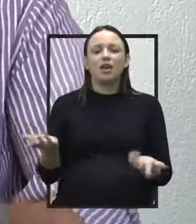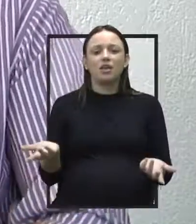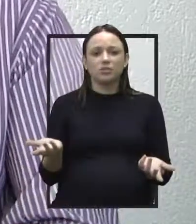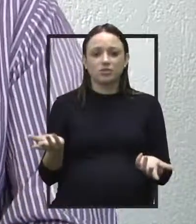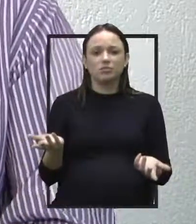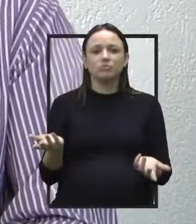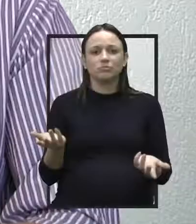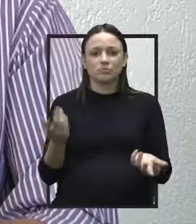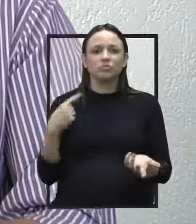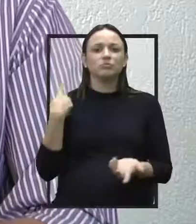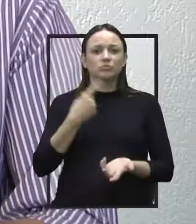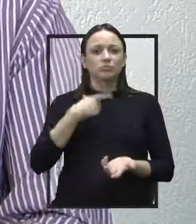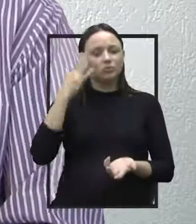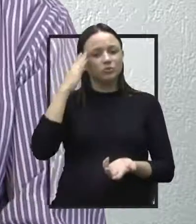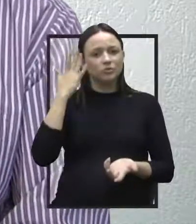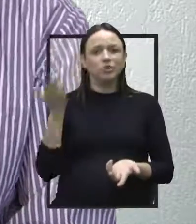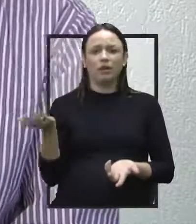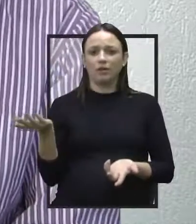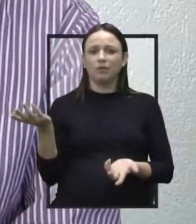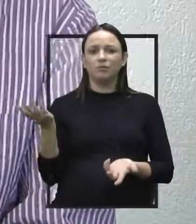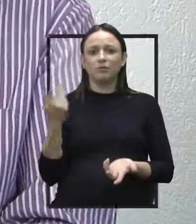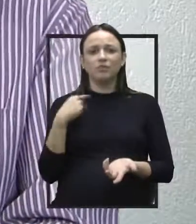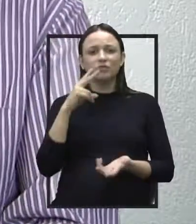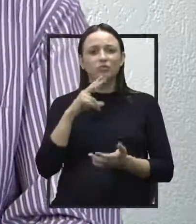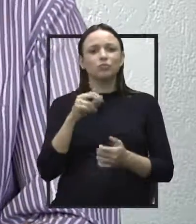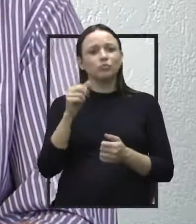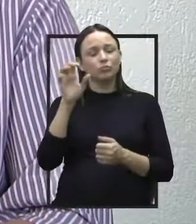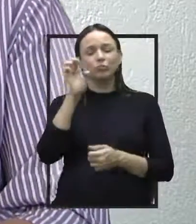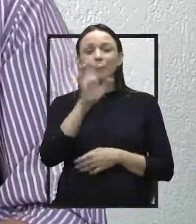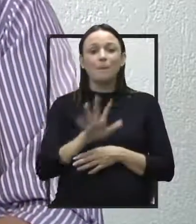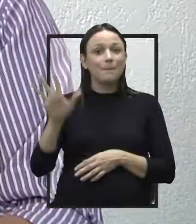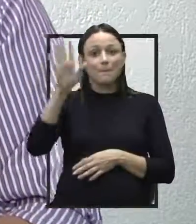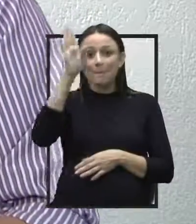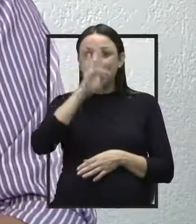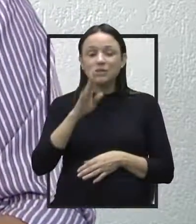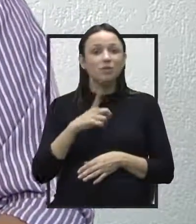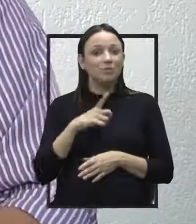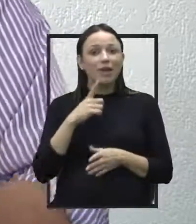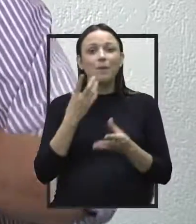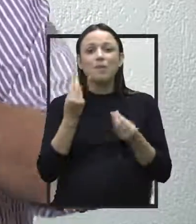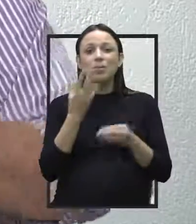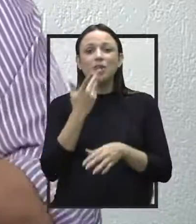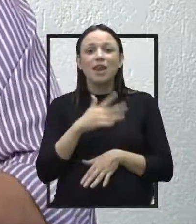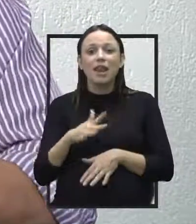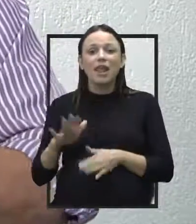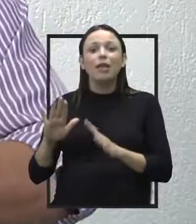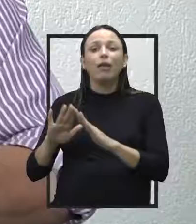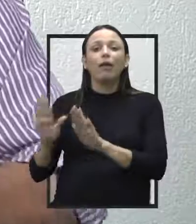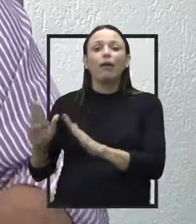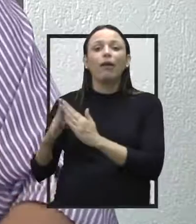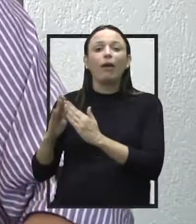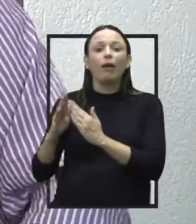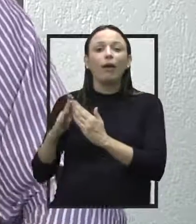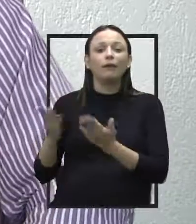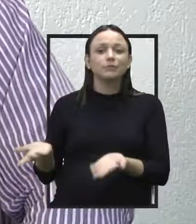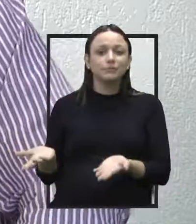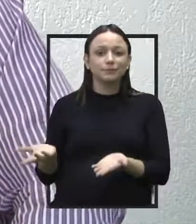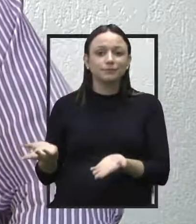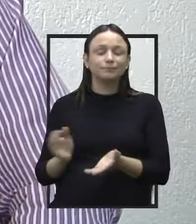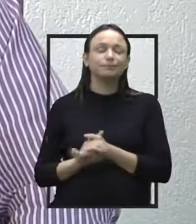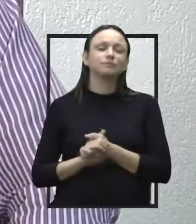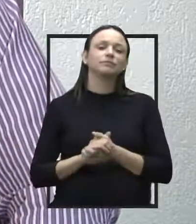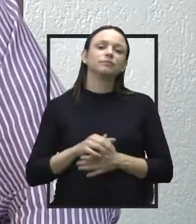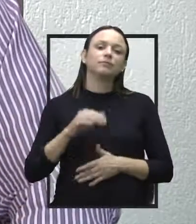no nosso Brasil. Nós temos visto aí informações que tem muita criança fora da creche. E nesse requerimento eu